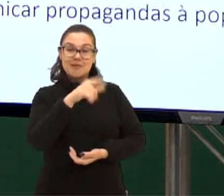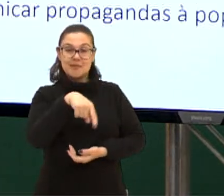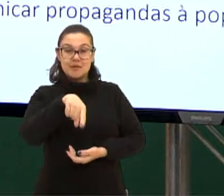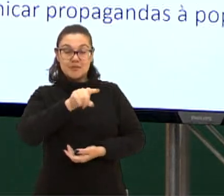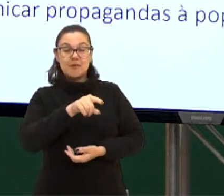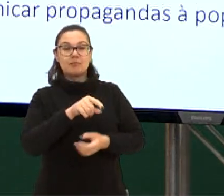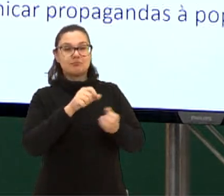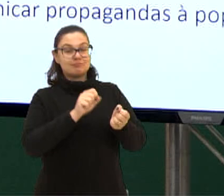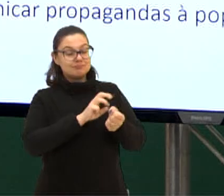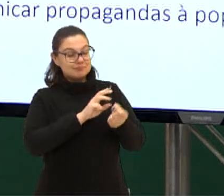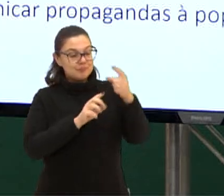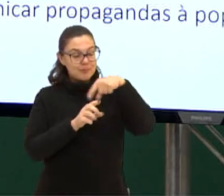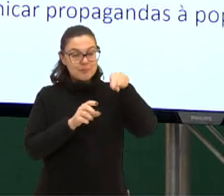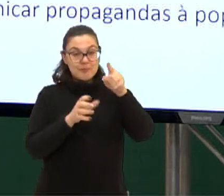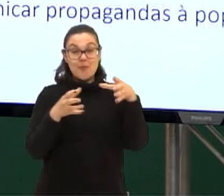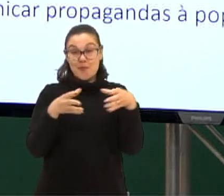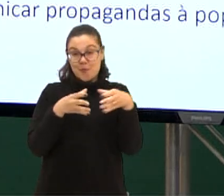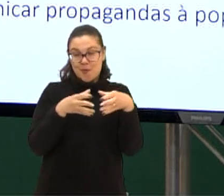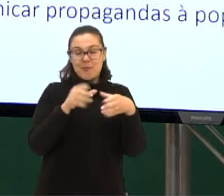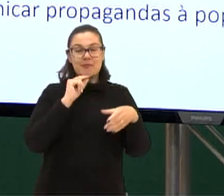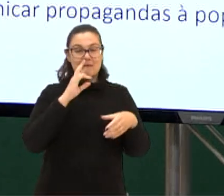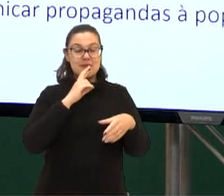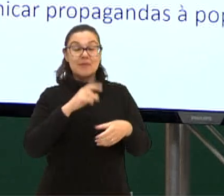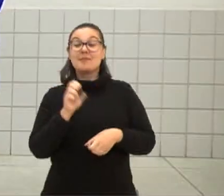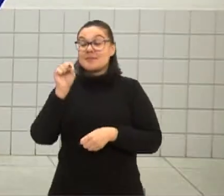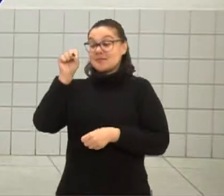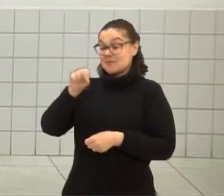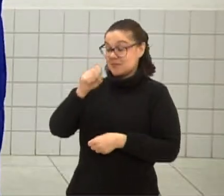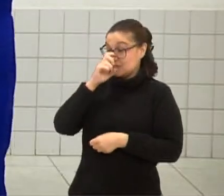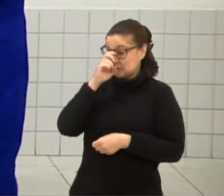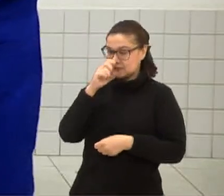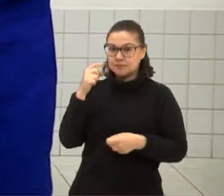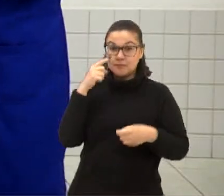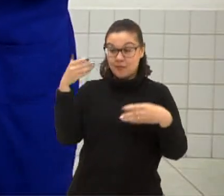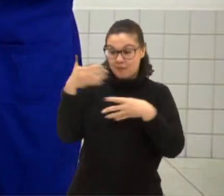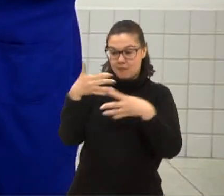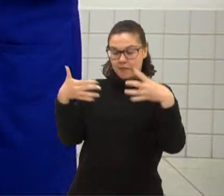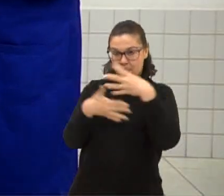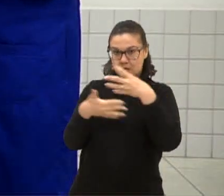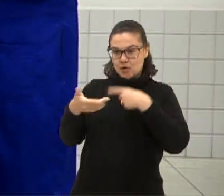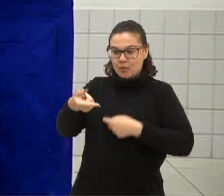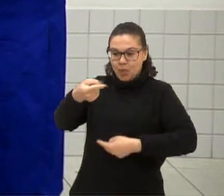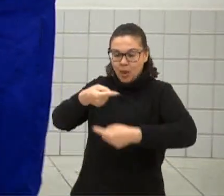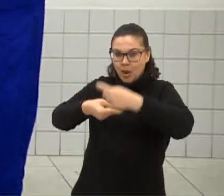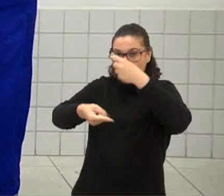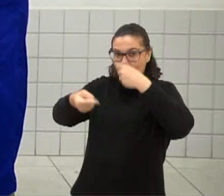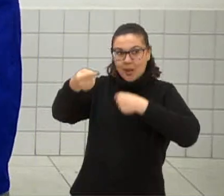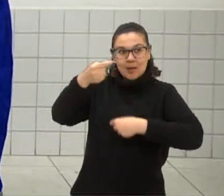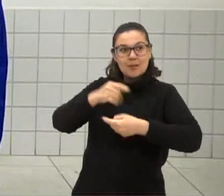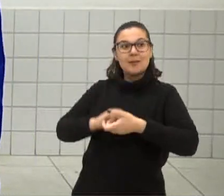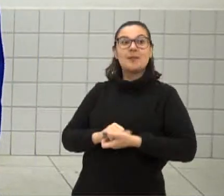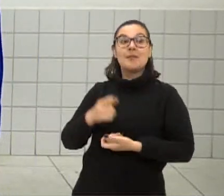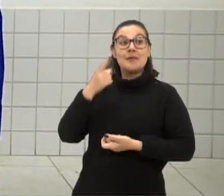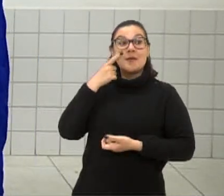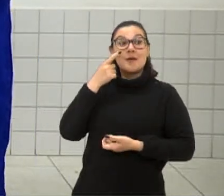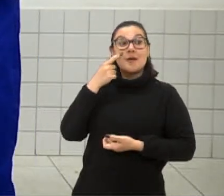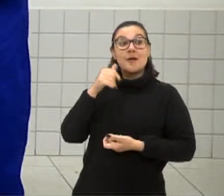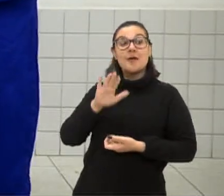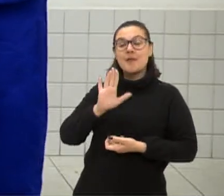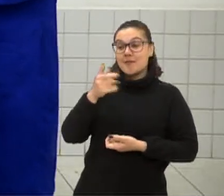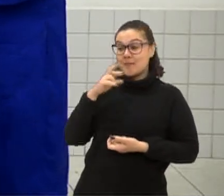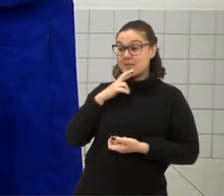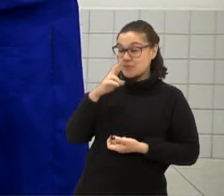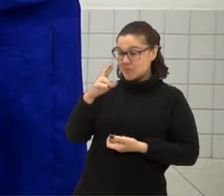no chat que daqui a pouco a gente dá o resultado. Vamos ver quem acertou, né, Rutineia? Vamos ver aqui, ó. Já está girando aqui no chat. Vamos ver qual que vai